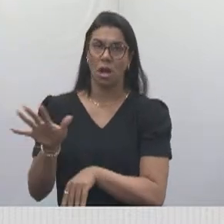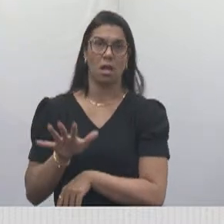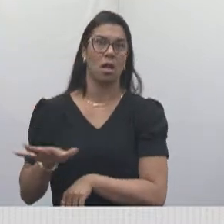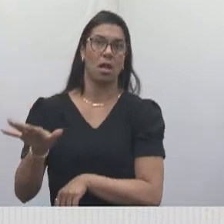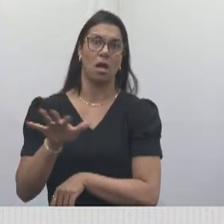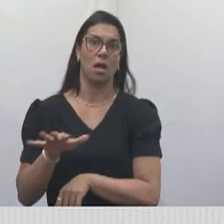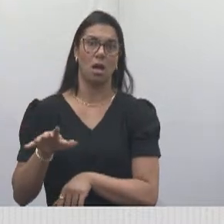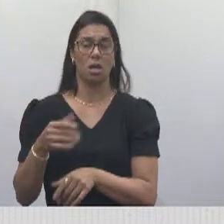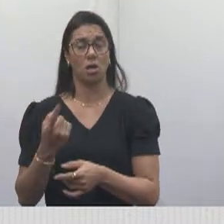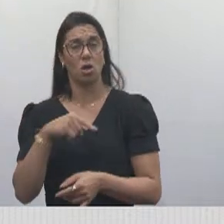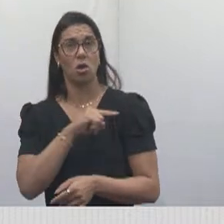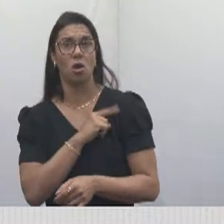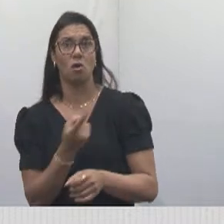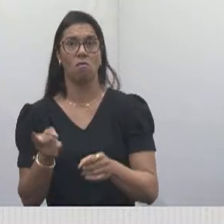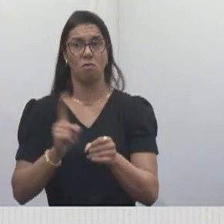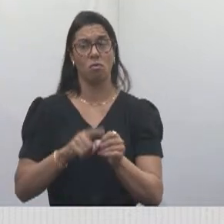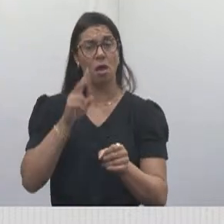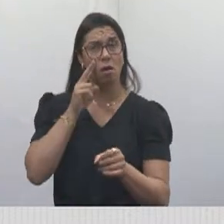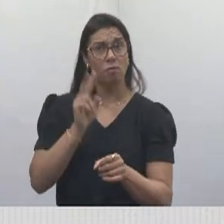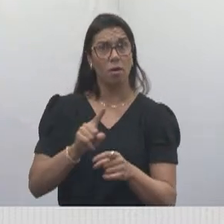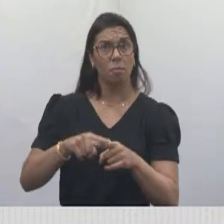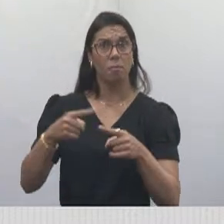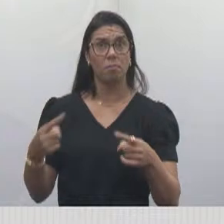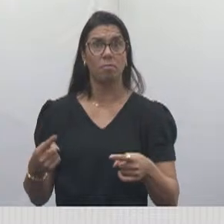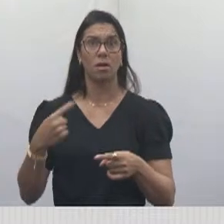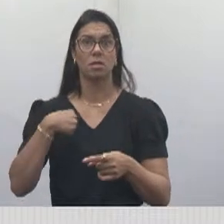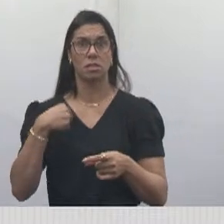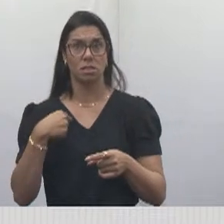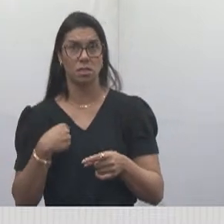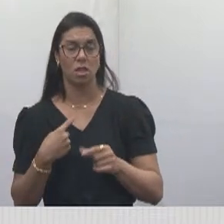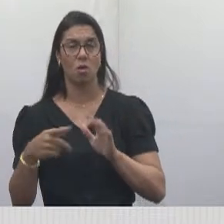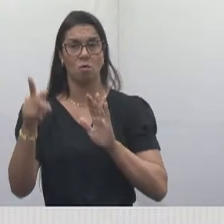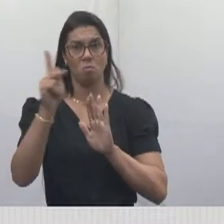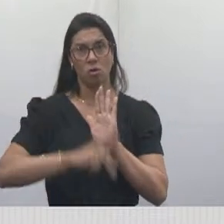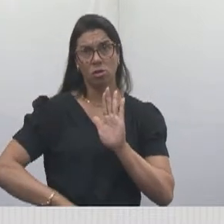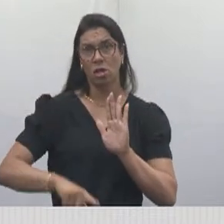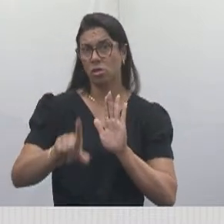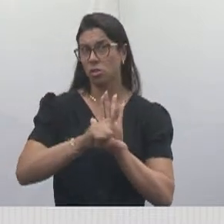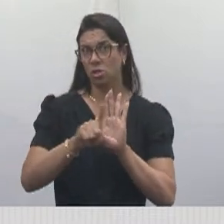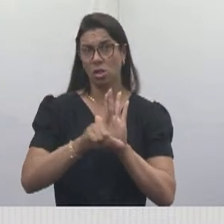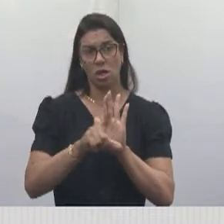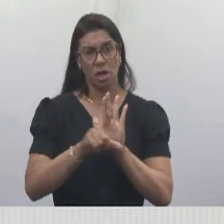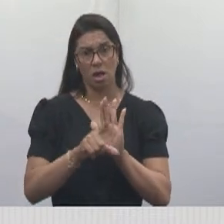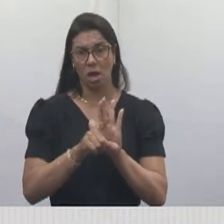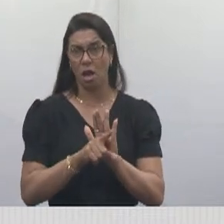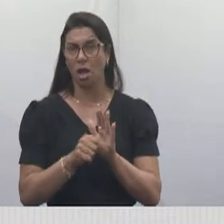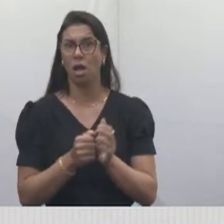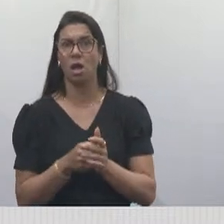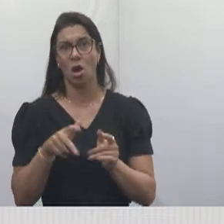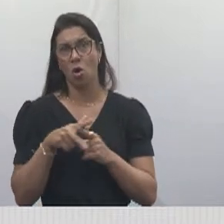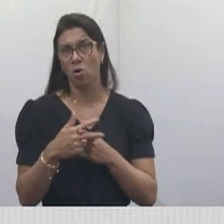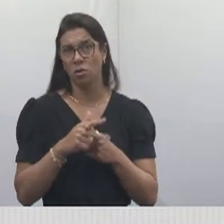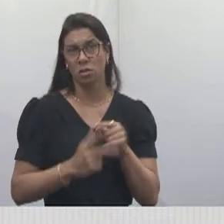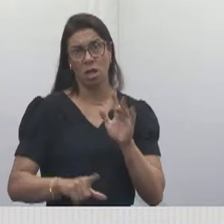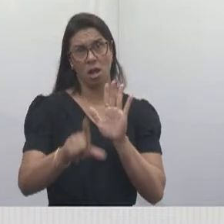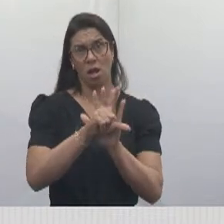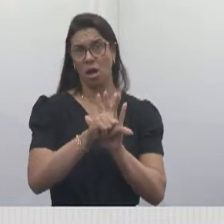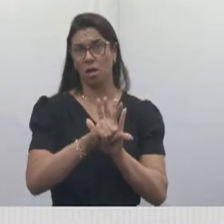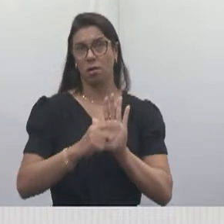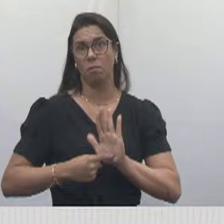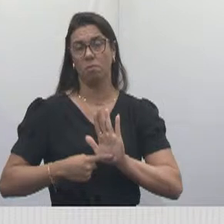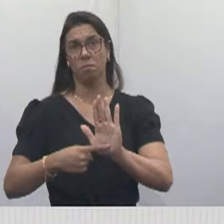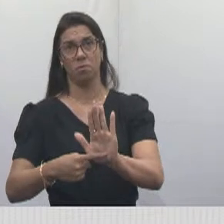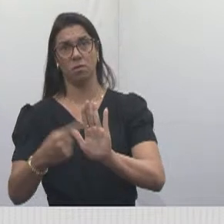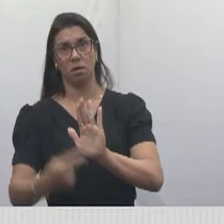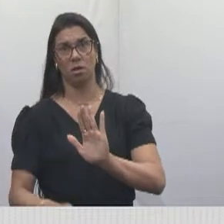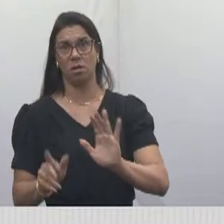fazemos revisão. Se for no nosso mandato, eu mandarei um projeto de lei para a Câmara, corrigindo a Câmara, a lei. E mudaremos a